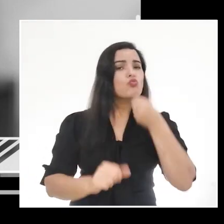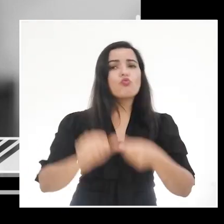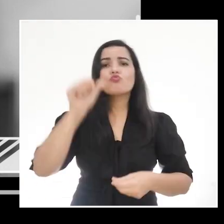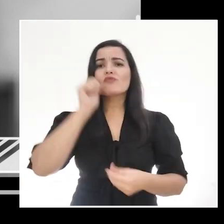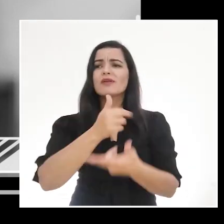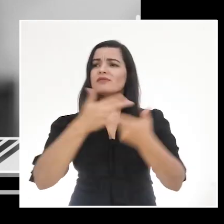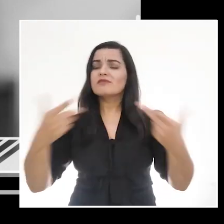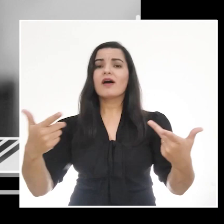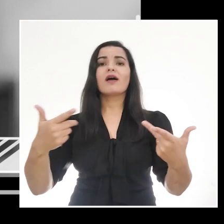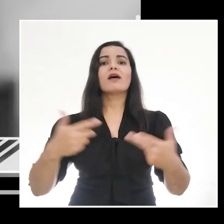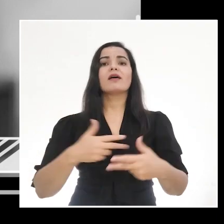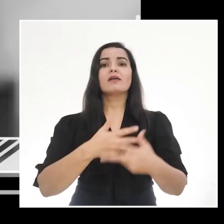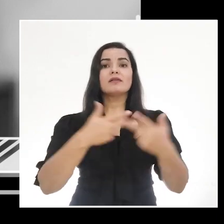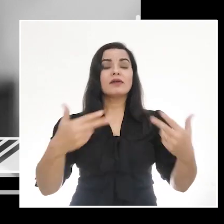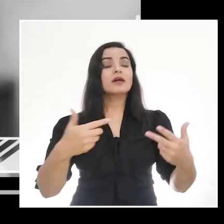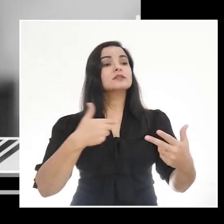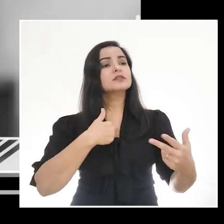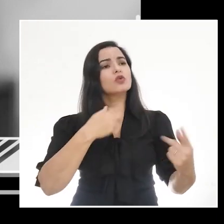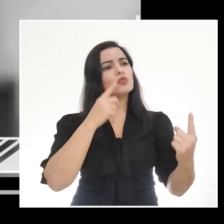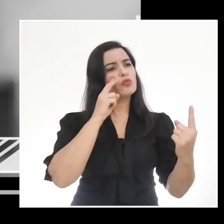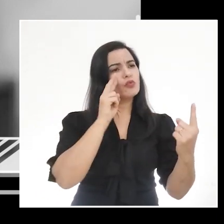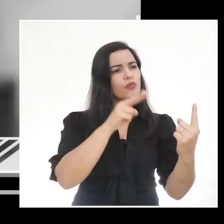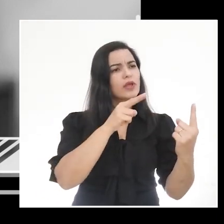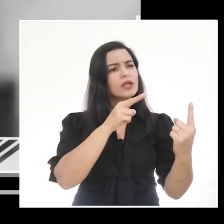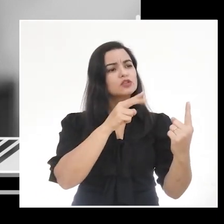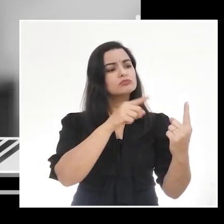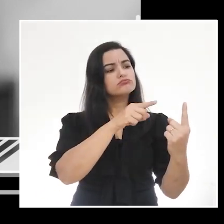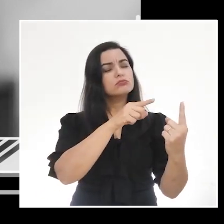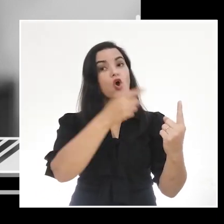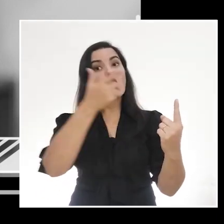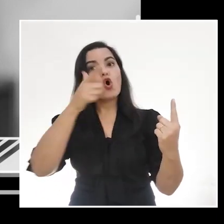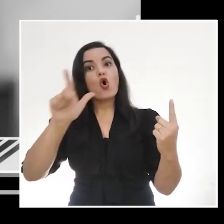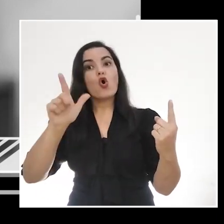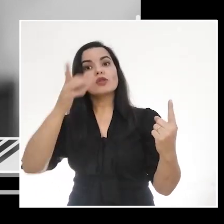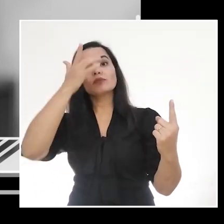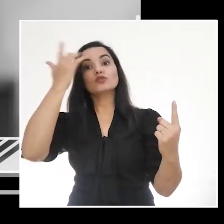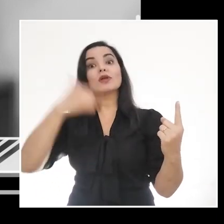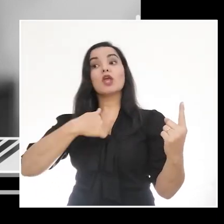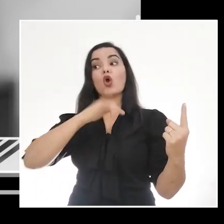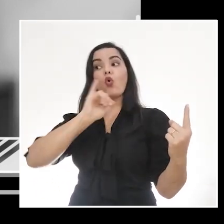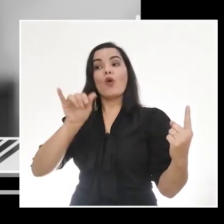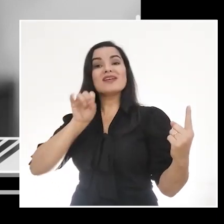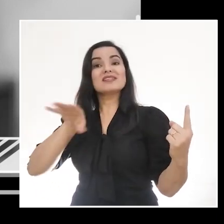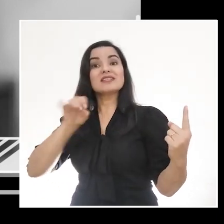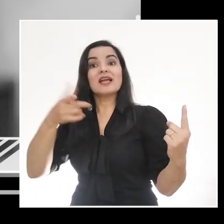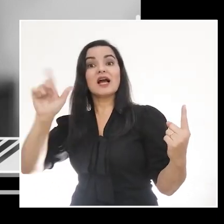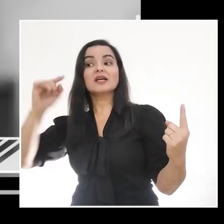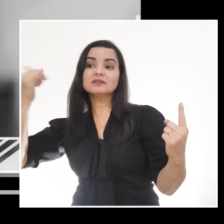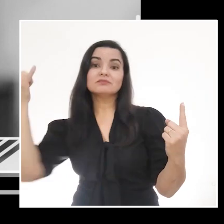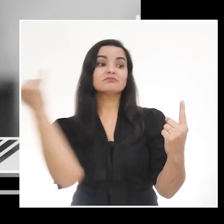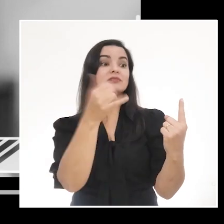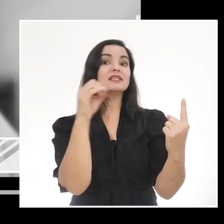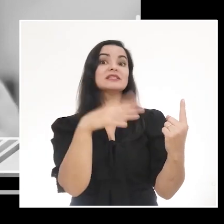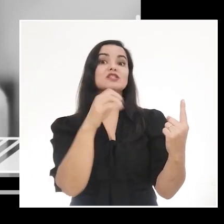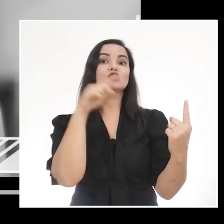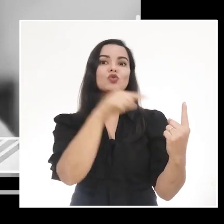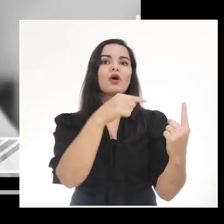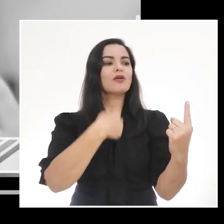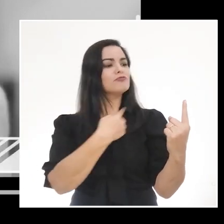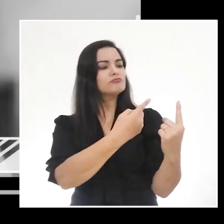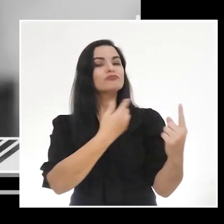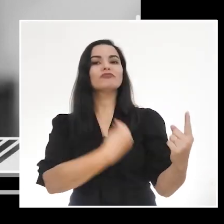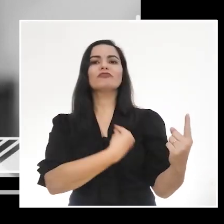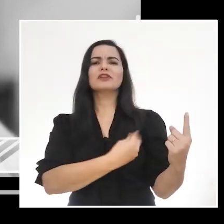hoje com homens e mulheres que foram discipulados por esses homens e mulheres que eu discipulei lá atrás, eu